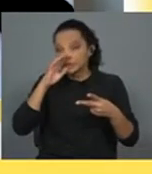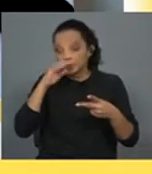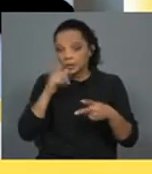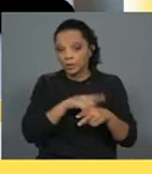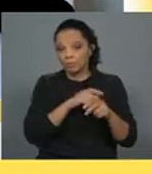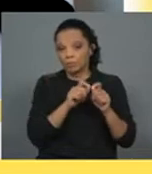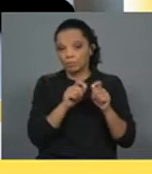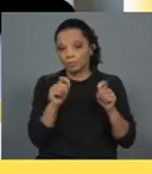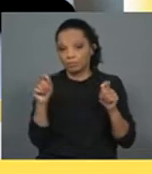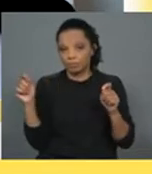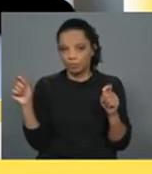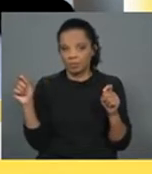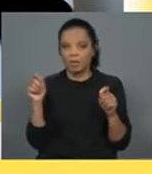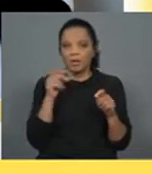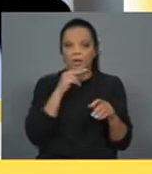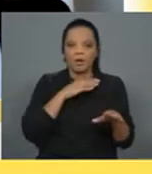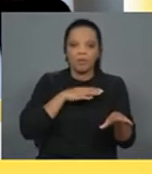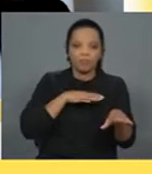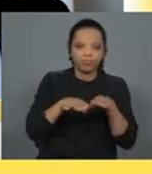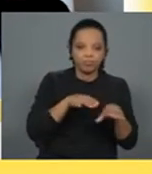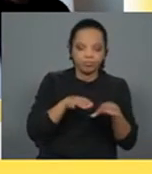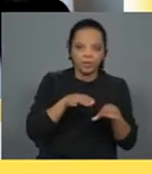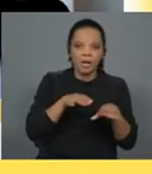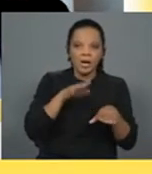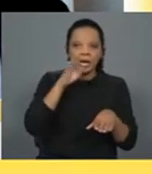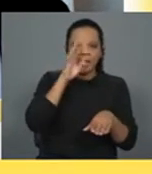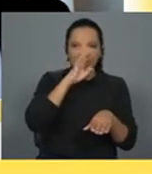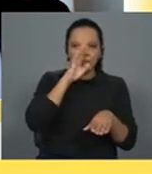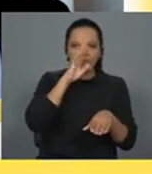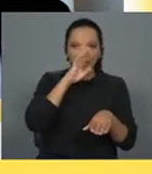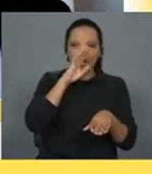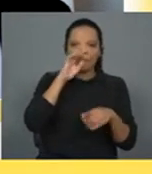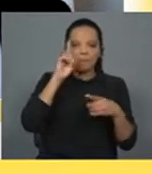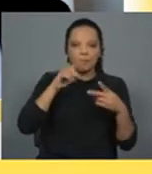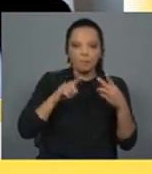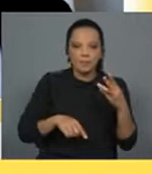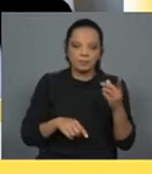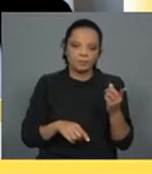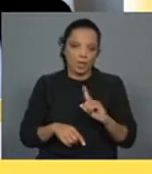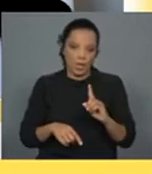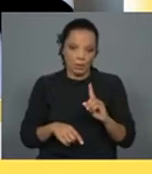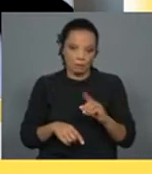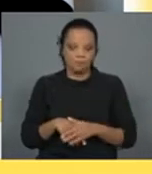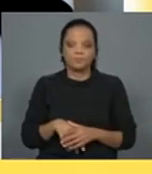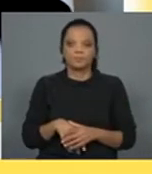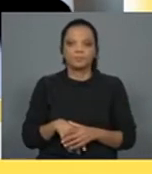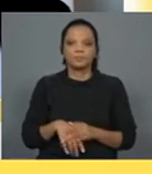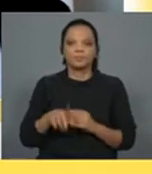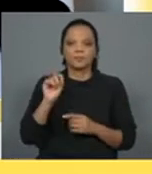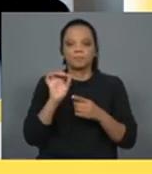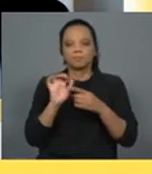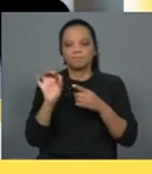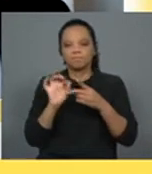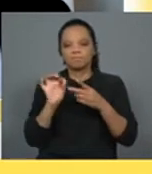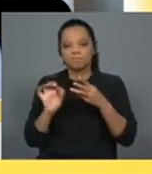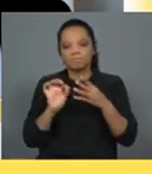de retorno desse sismo, ou seja, se é um sismo que ocorre com alguma frequência ou não, e, portanto, com esses parâmetros que nós